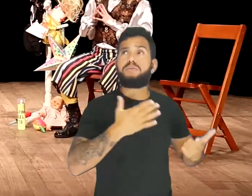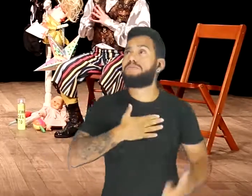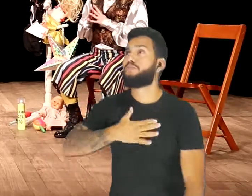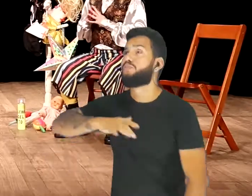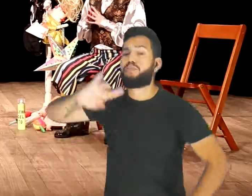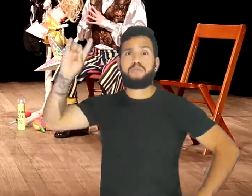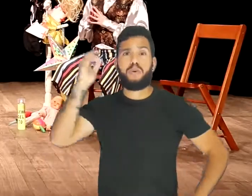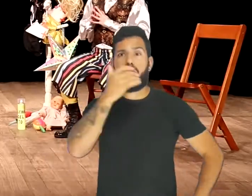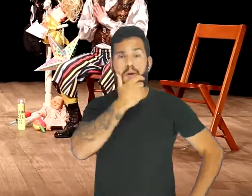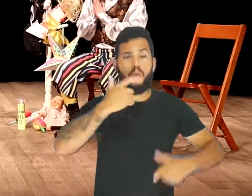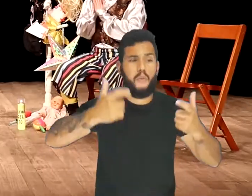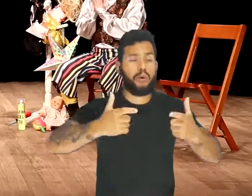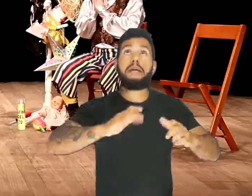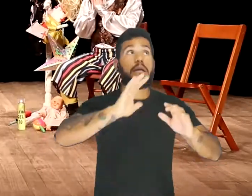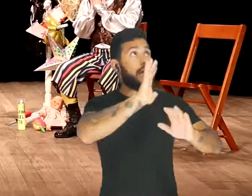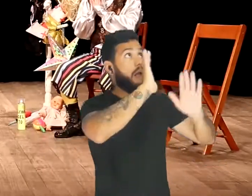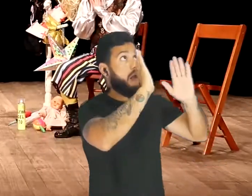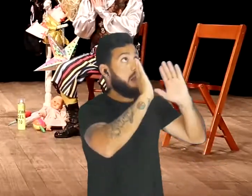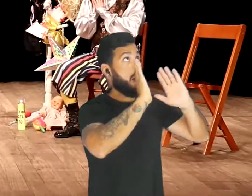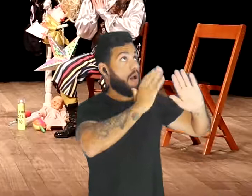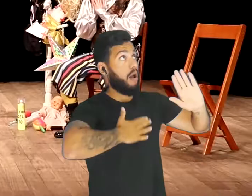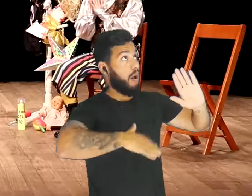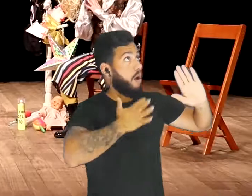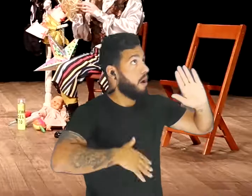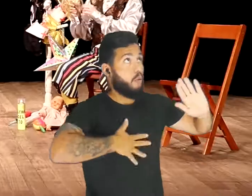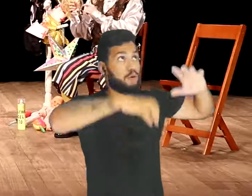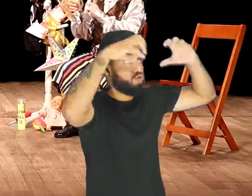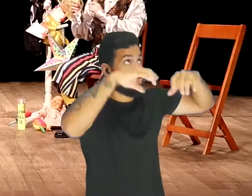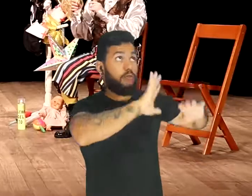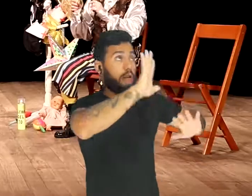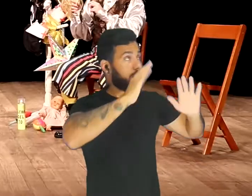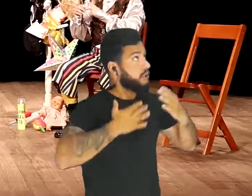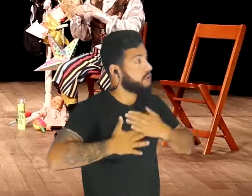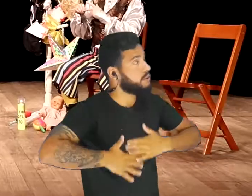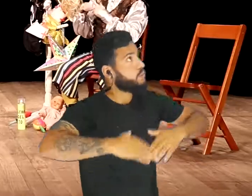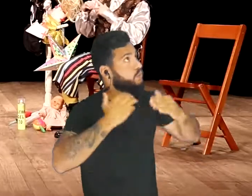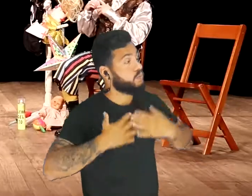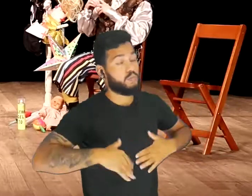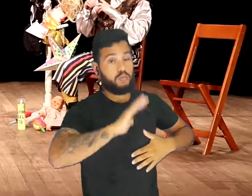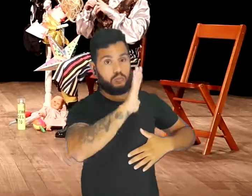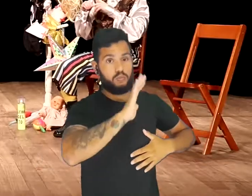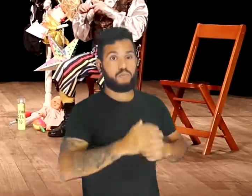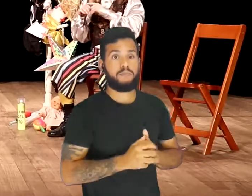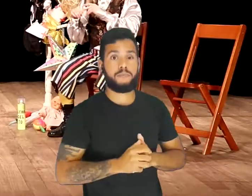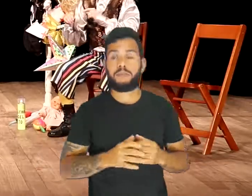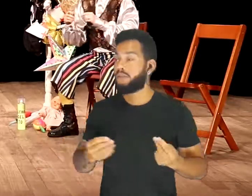sair da sala. Cadê meu guarda-chuva? Meu Deus, meu guarda-chuva. Calma aí, São Pedro.